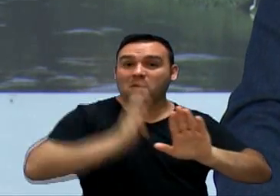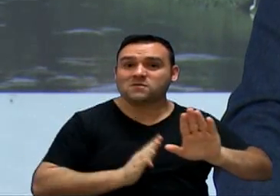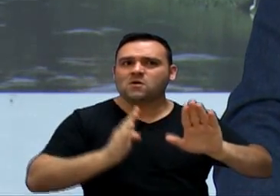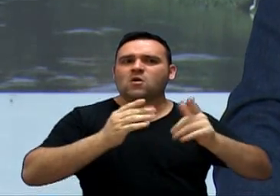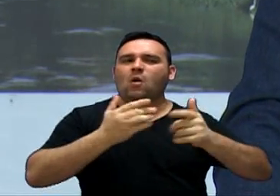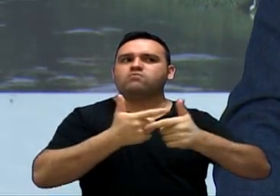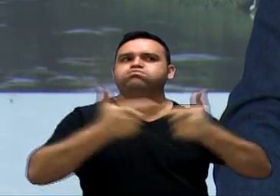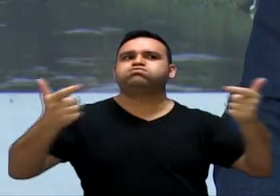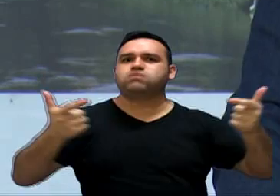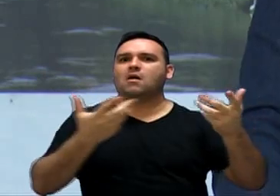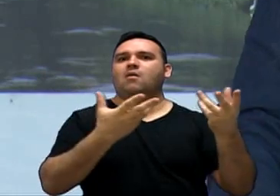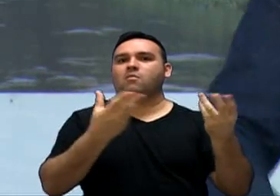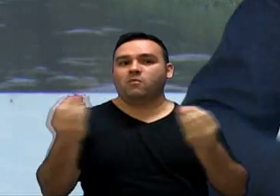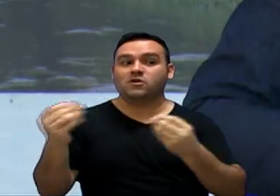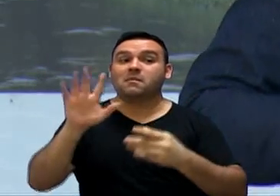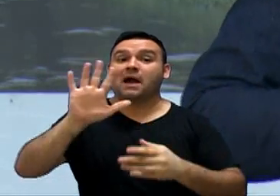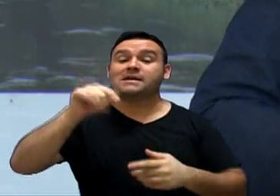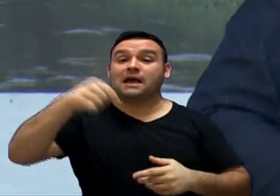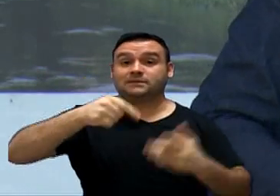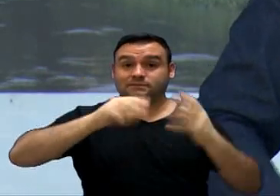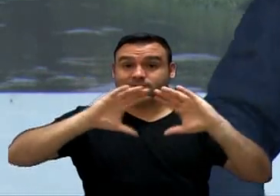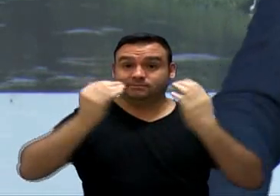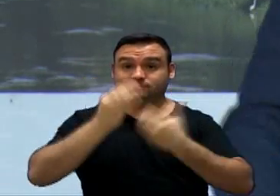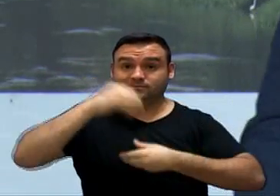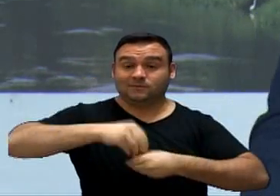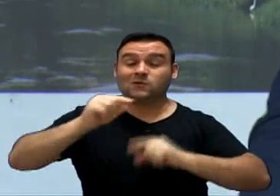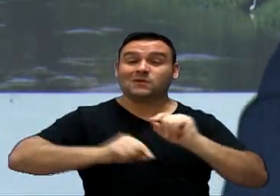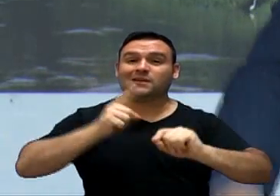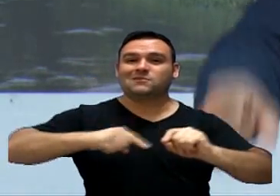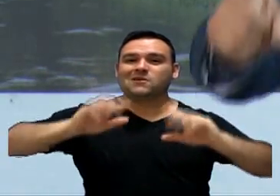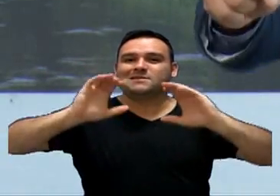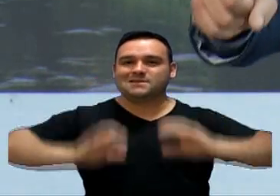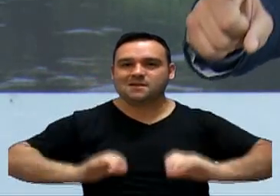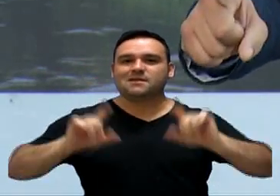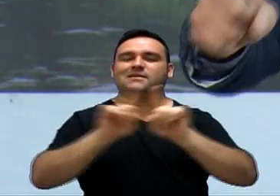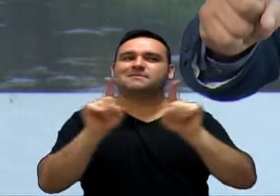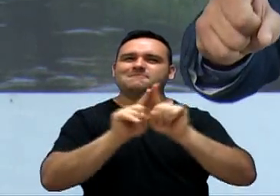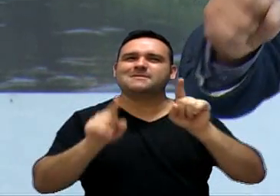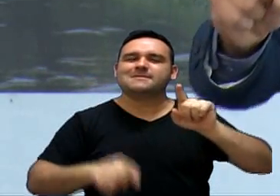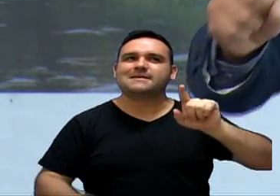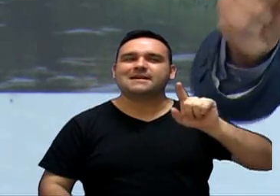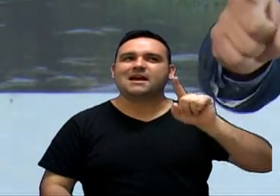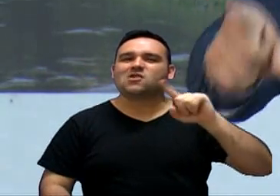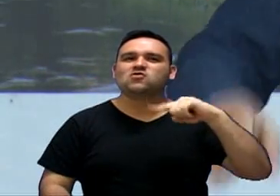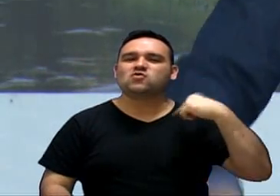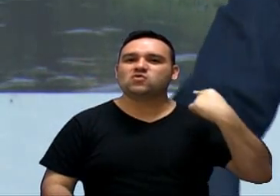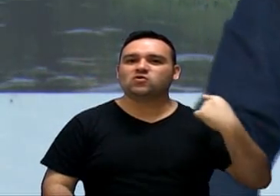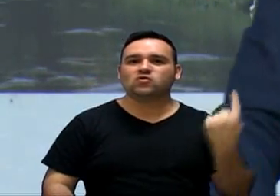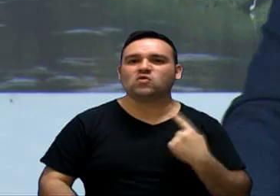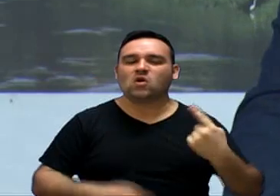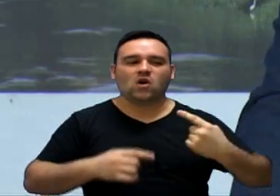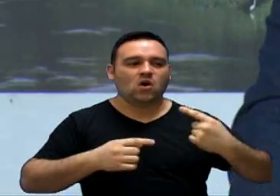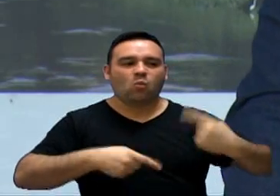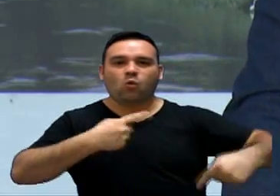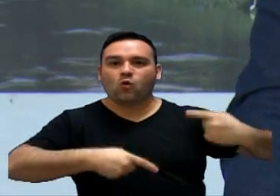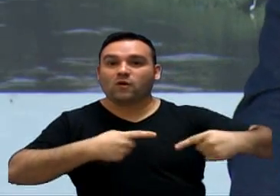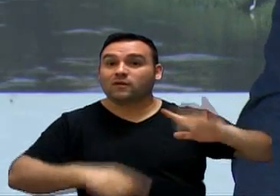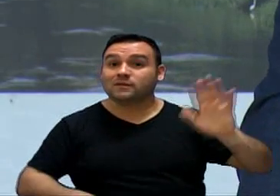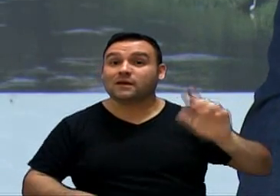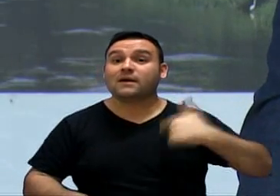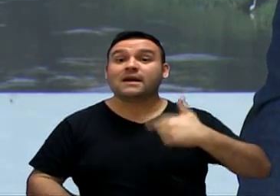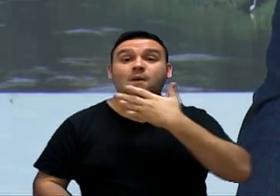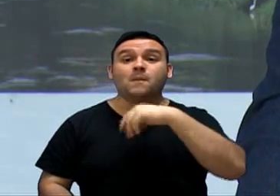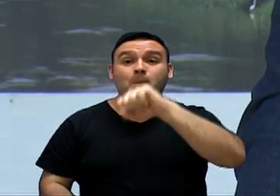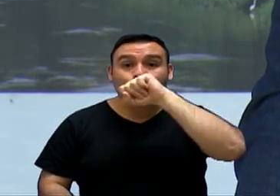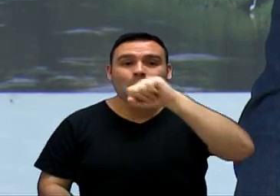enorme. Mas aqui nós estamos, como cidadãos, e muito mais do que um agente político, eu estou aqui. Eu sou o pai da